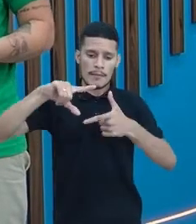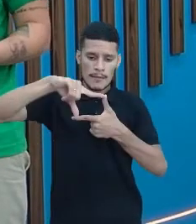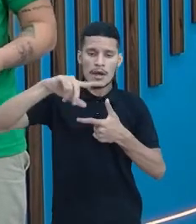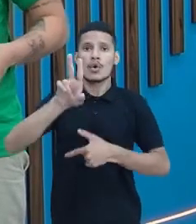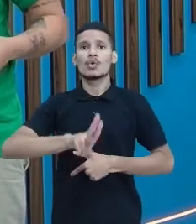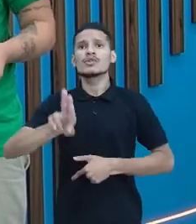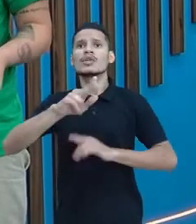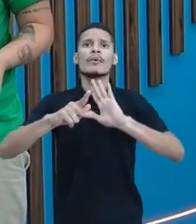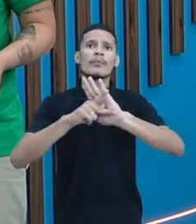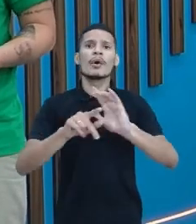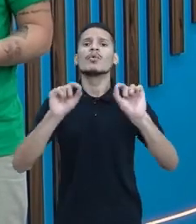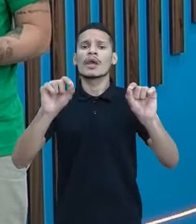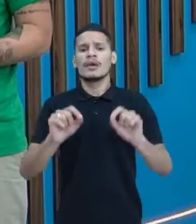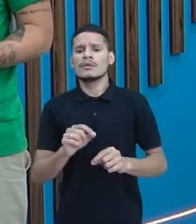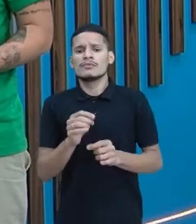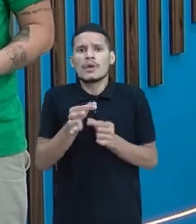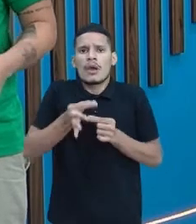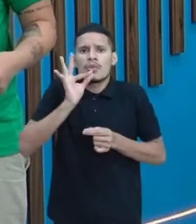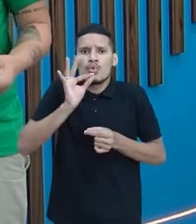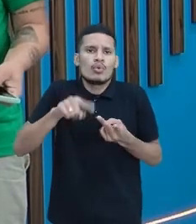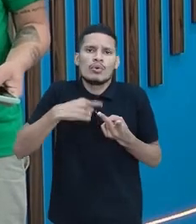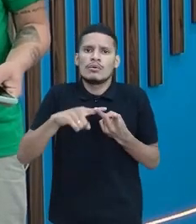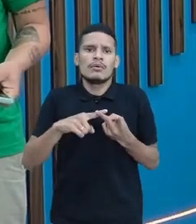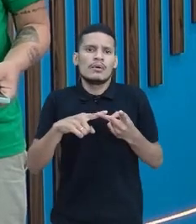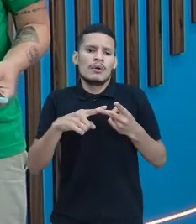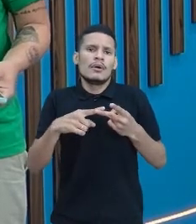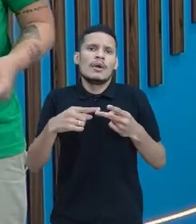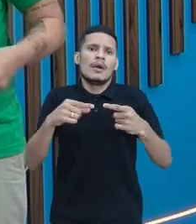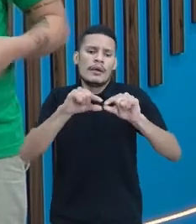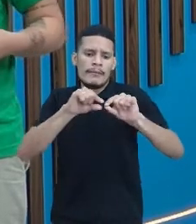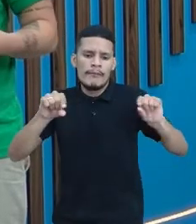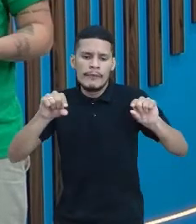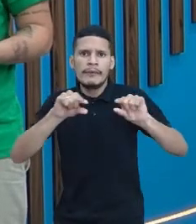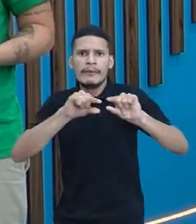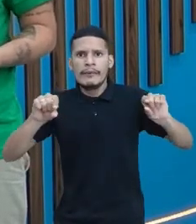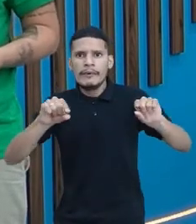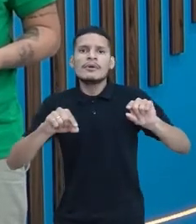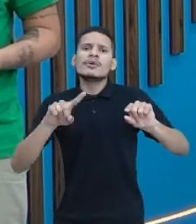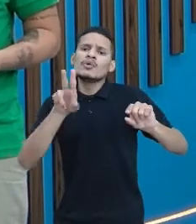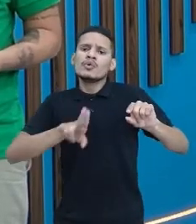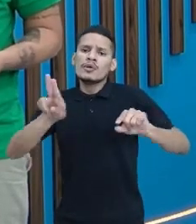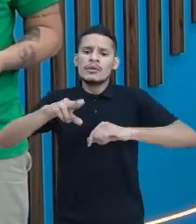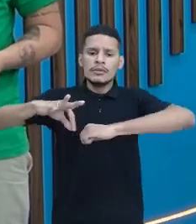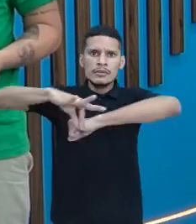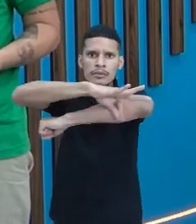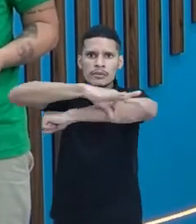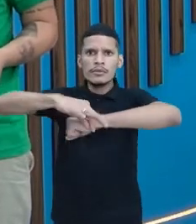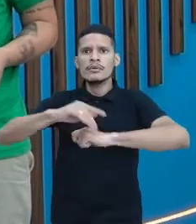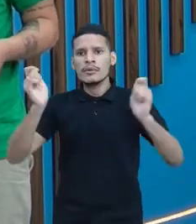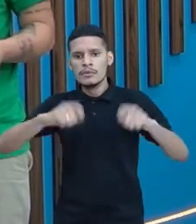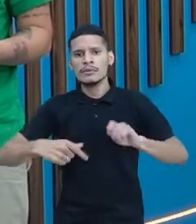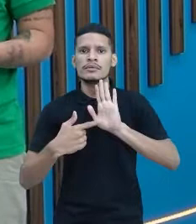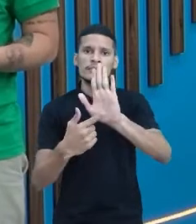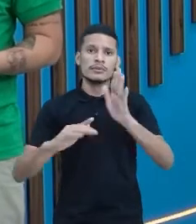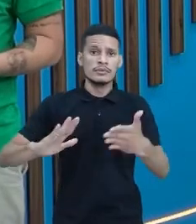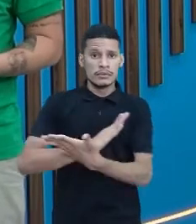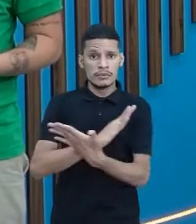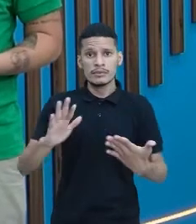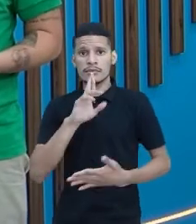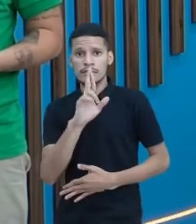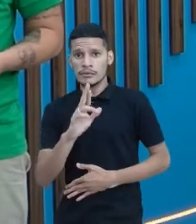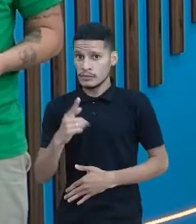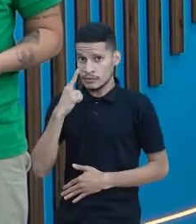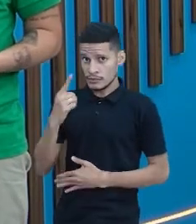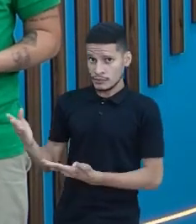usando palitos ou canudos e, a partir do uso de uma régua, a gente chegou a alguns resultados. Então, relembrando, ó, por